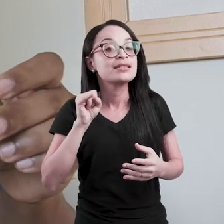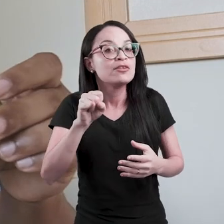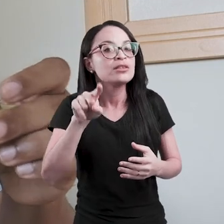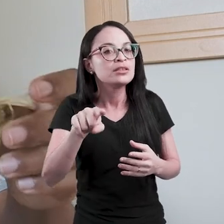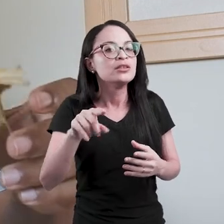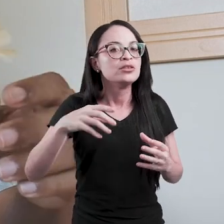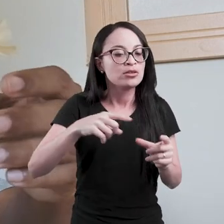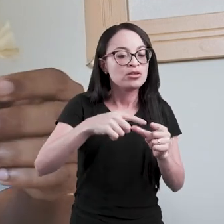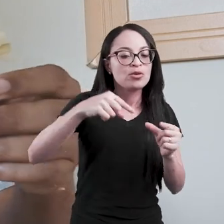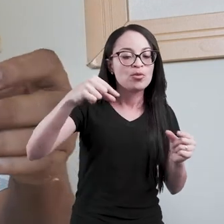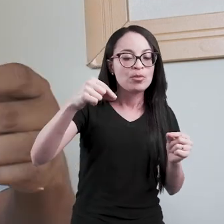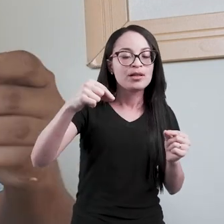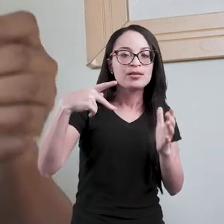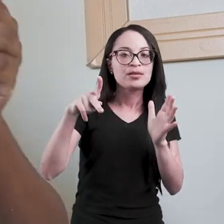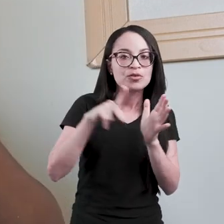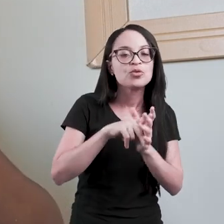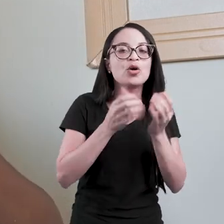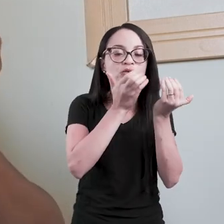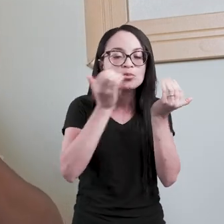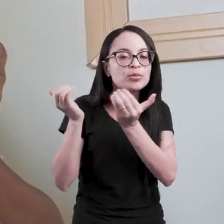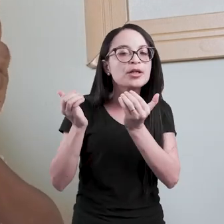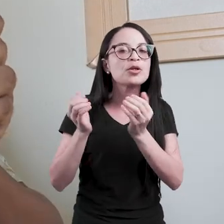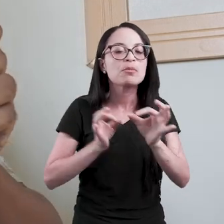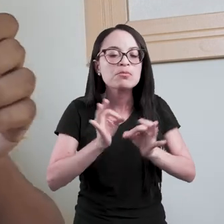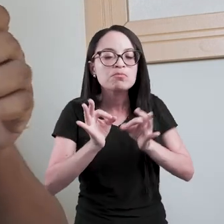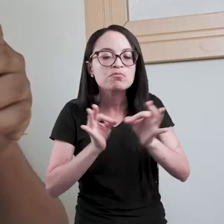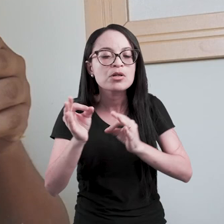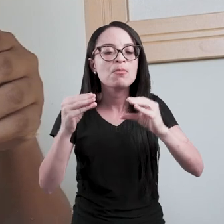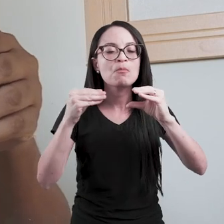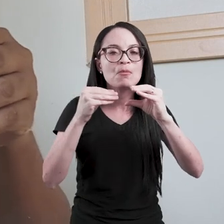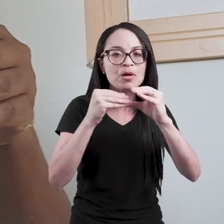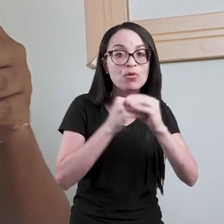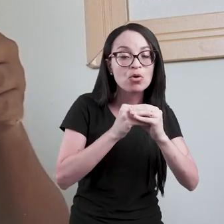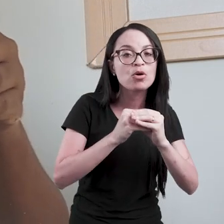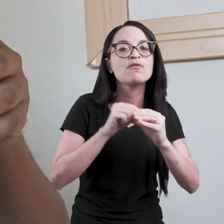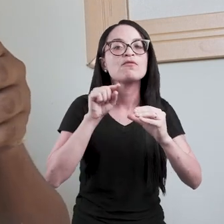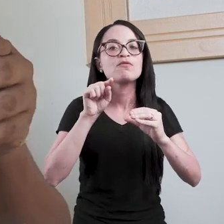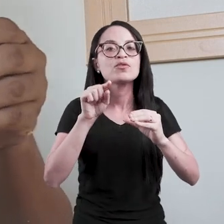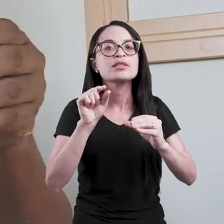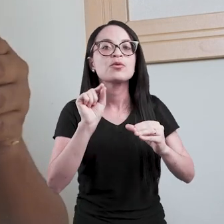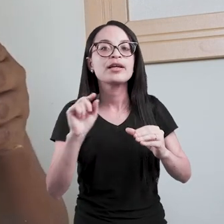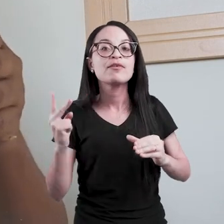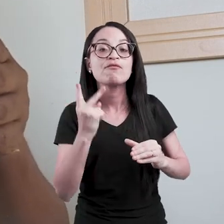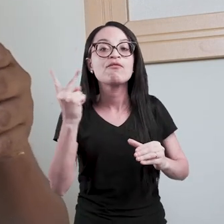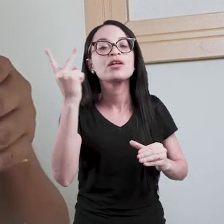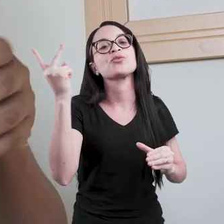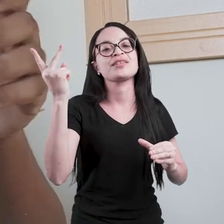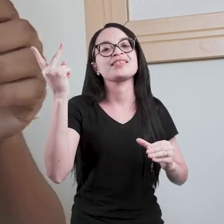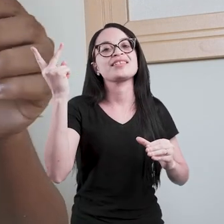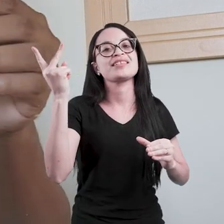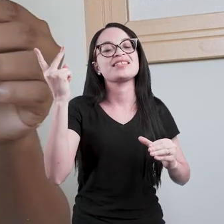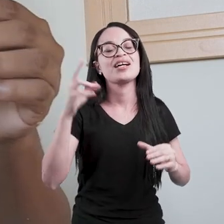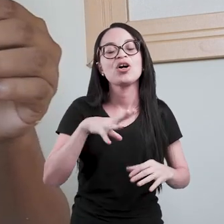palha do milho para preparar a pamonha de milho, você, além de fazer o trabalho ambiental, você valoriza a preparação,